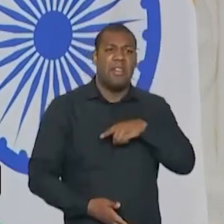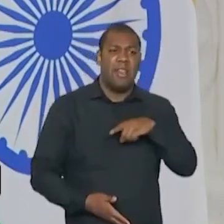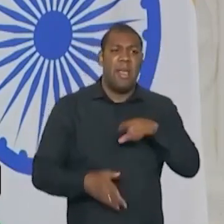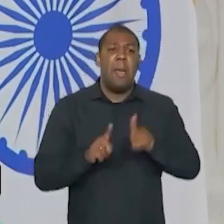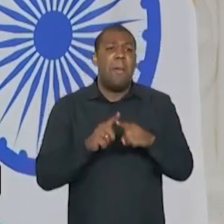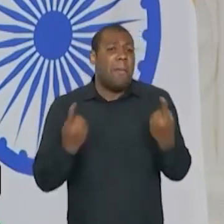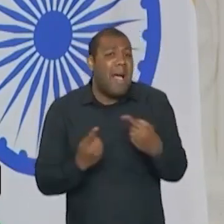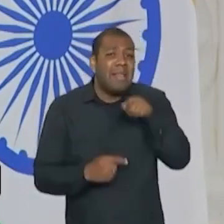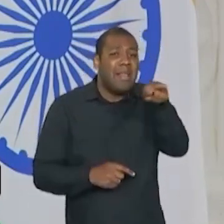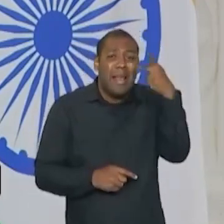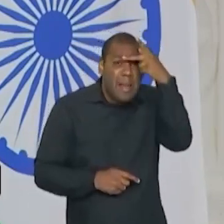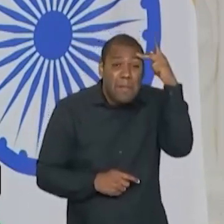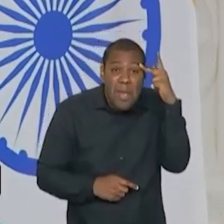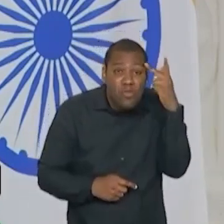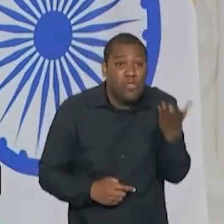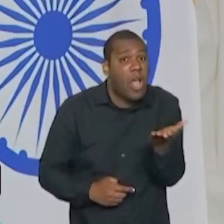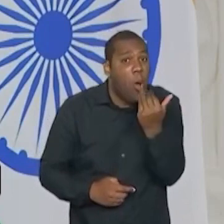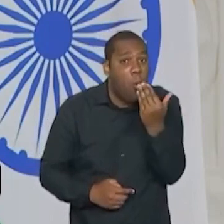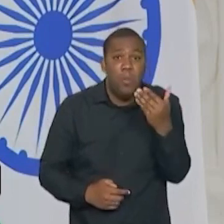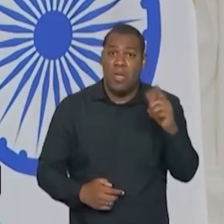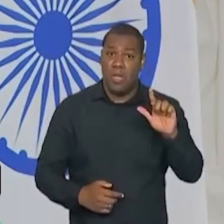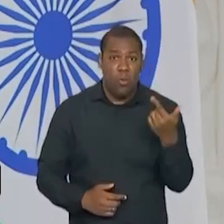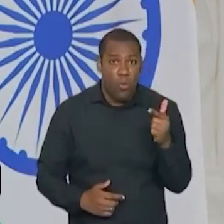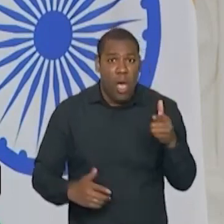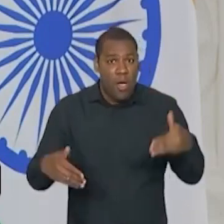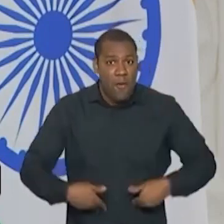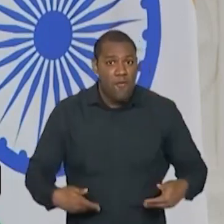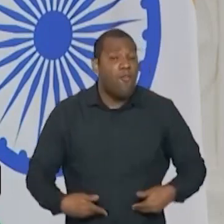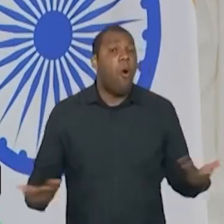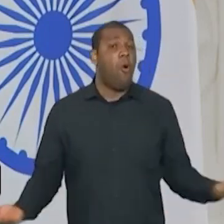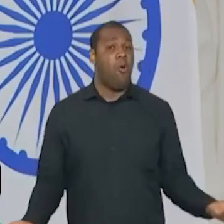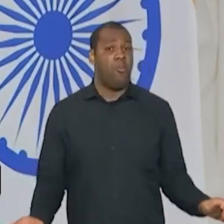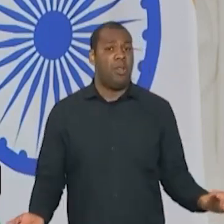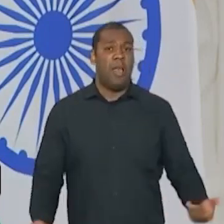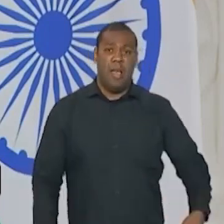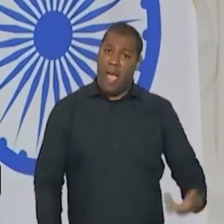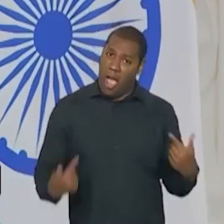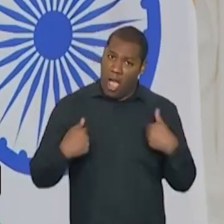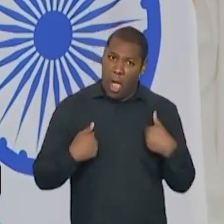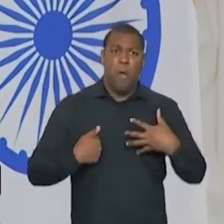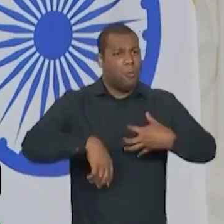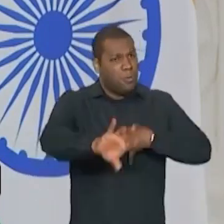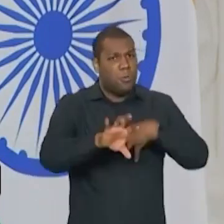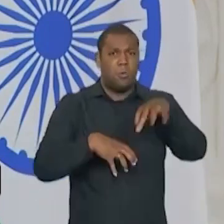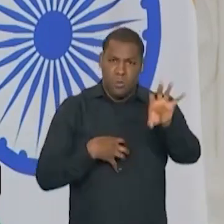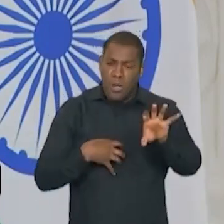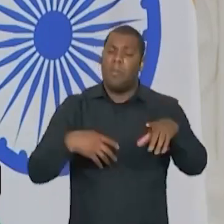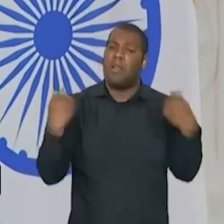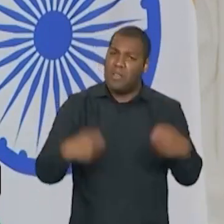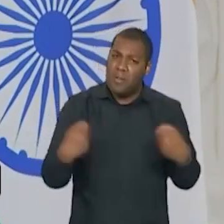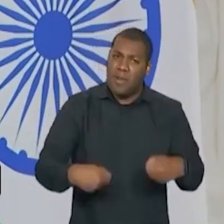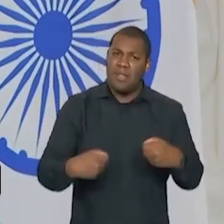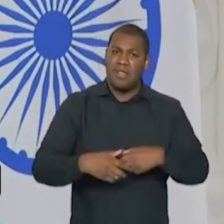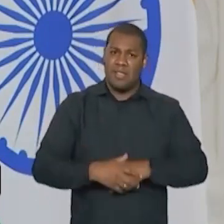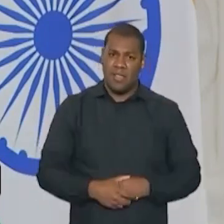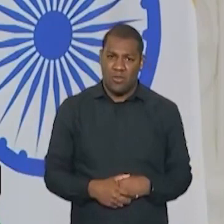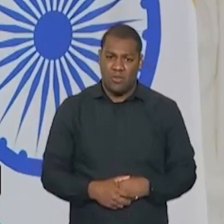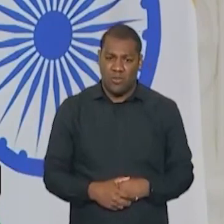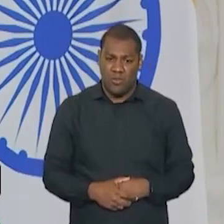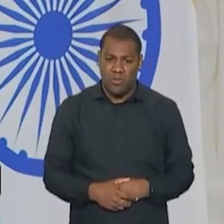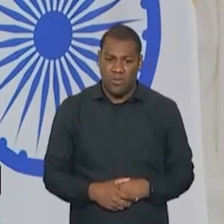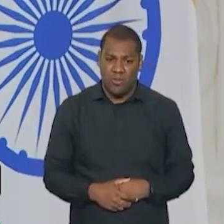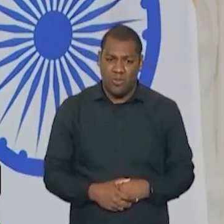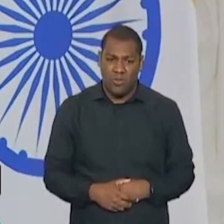aquele que não tem nada? Se a gente não se indignar, não acontece. Então a gente só vai mudar isso quando a